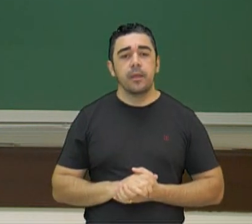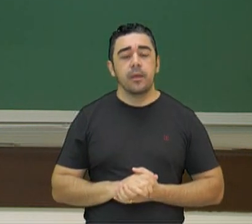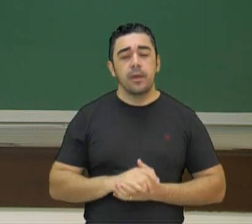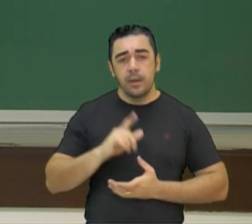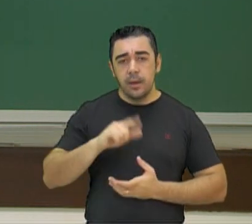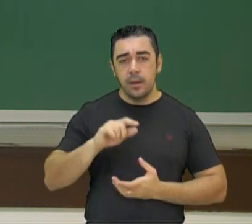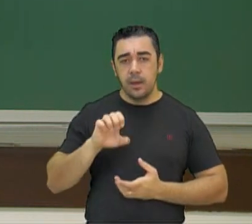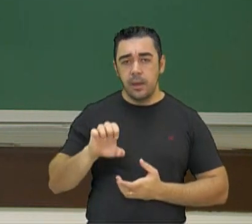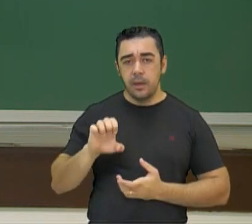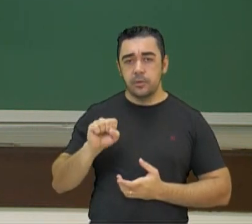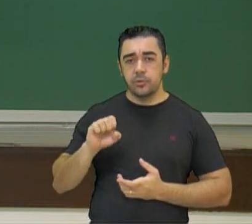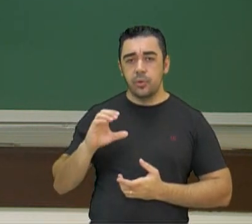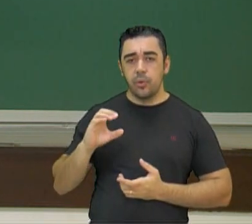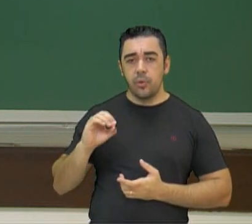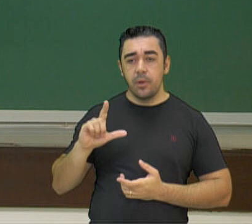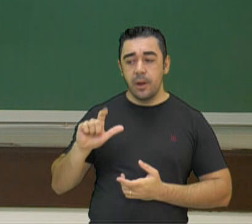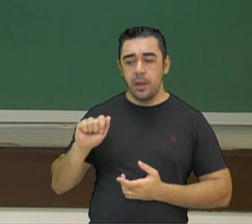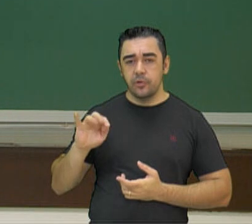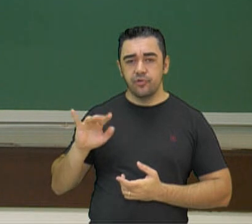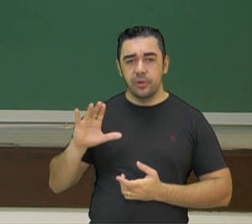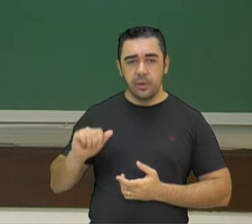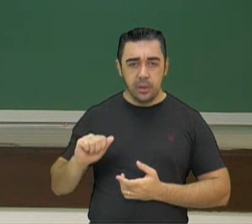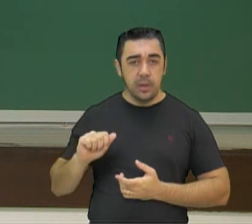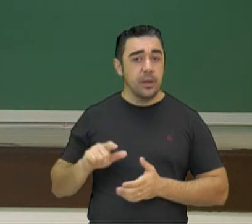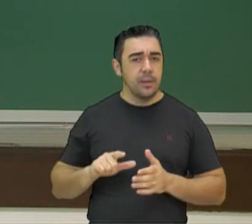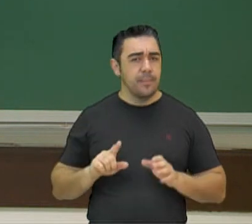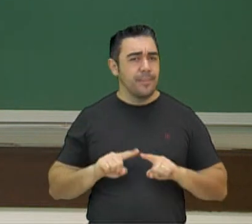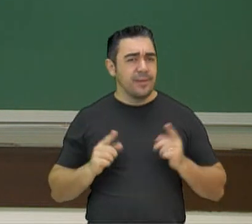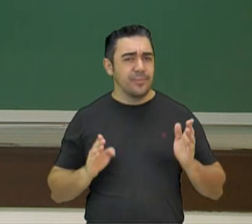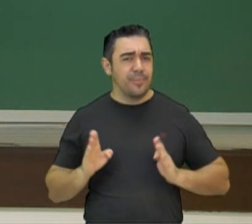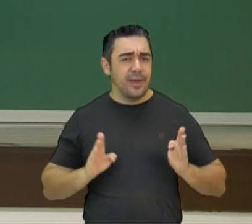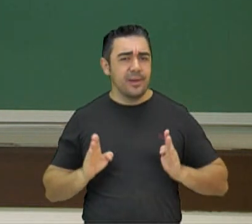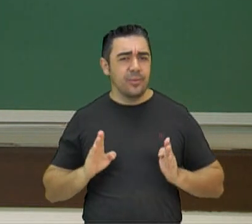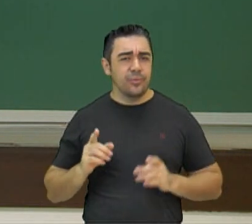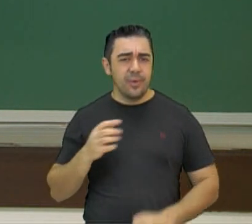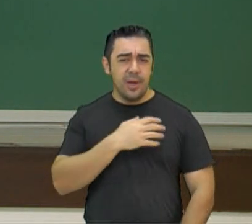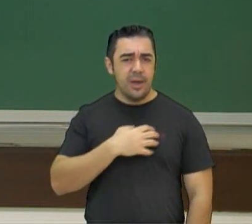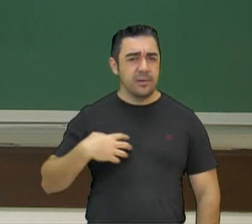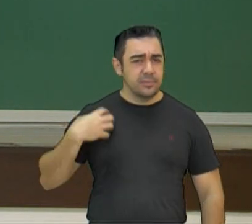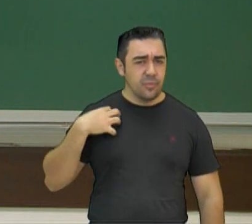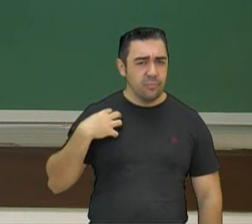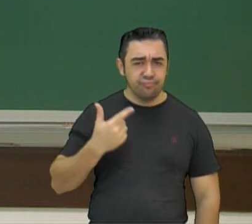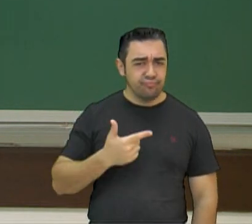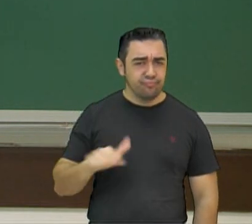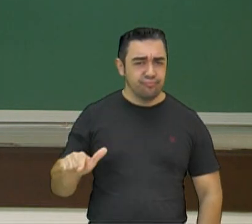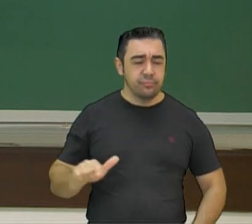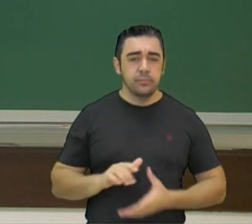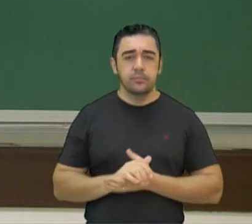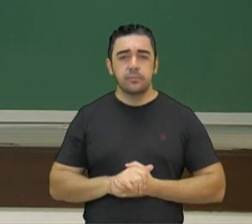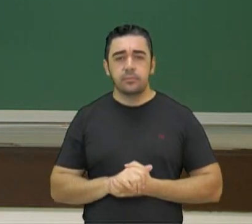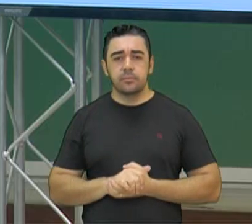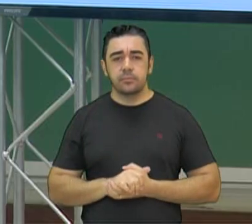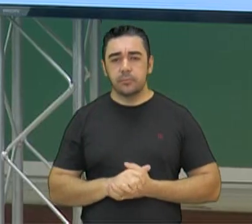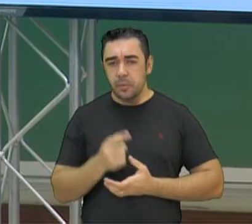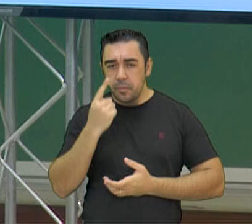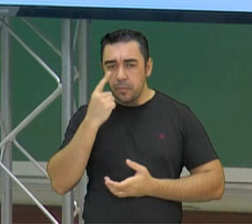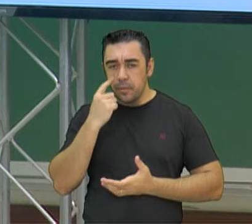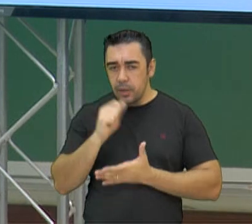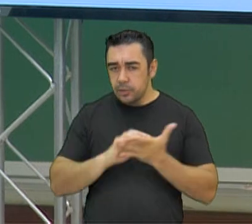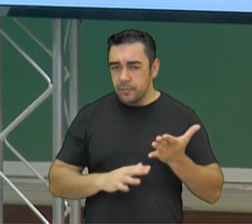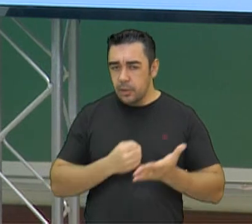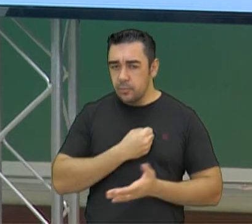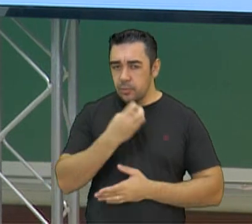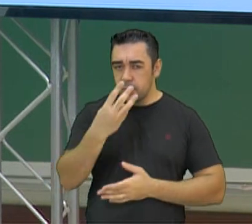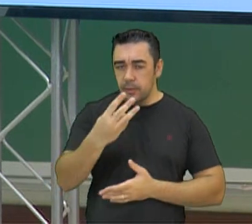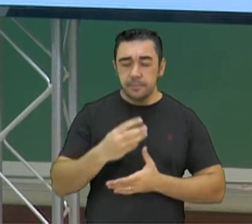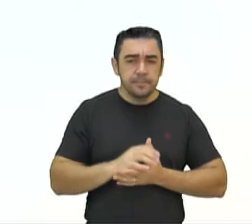sobre a escolástica. Aí sim o Aristóteles volta, mas nesse período Aristóteles não existe. Vamos ao exercício